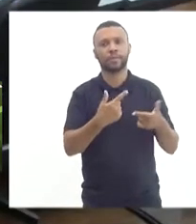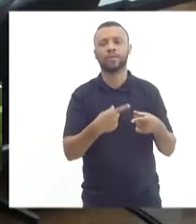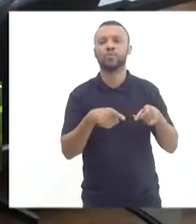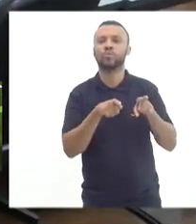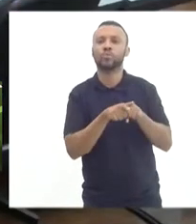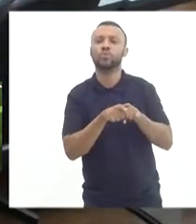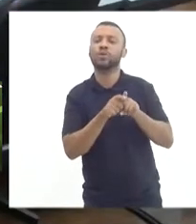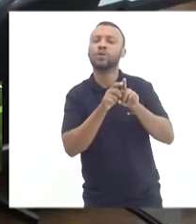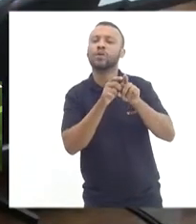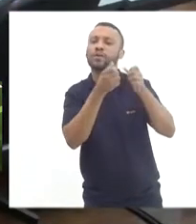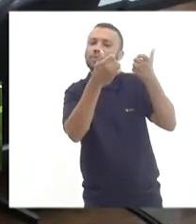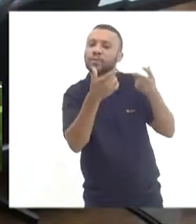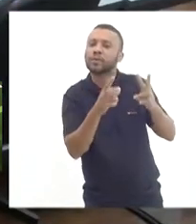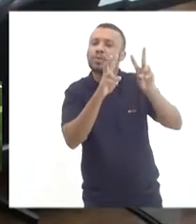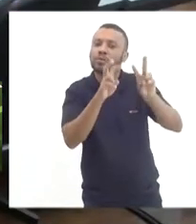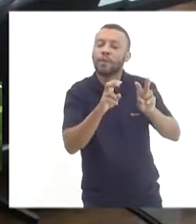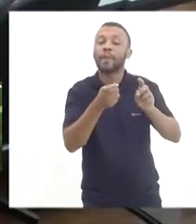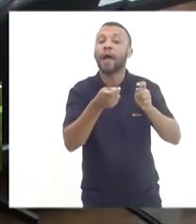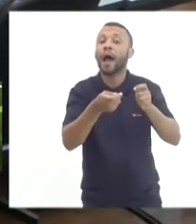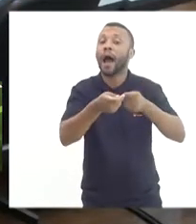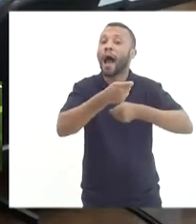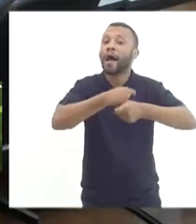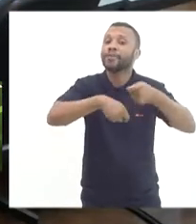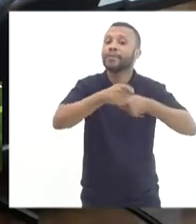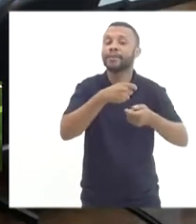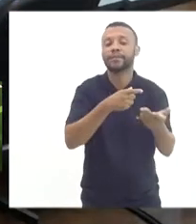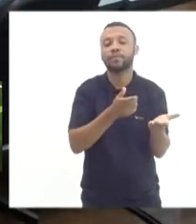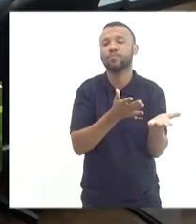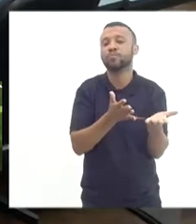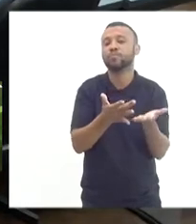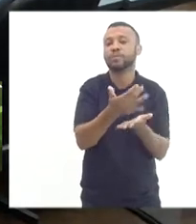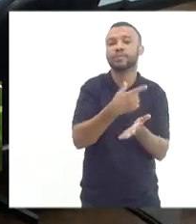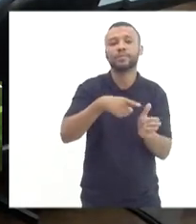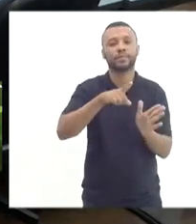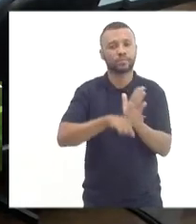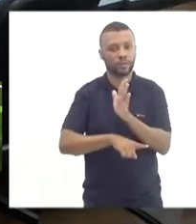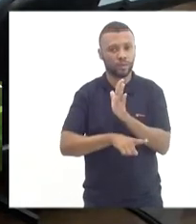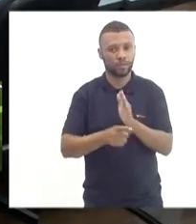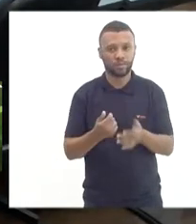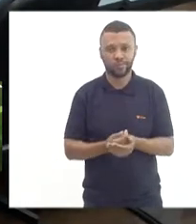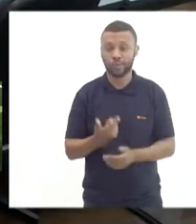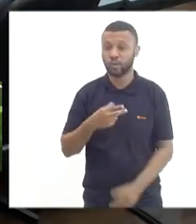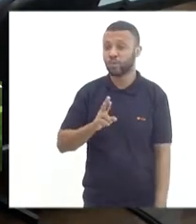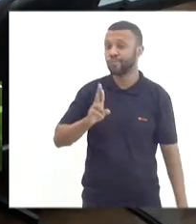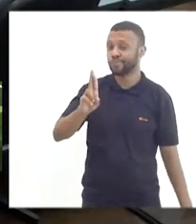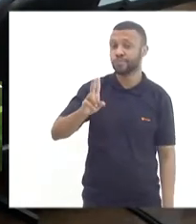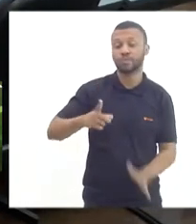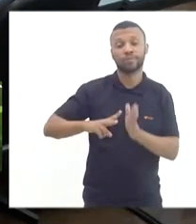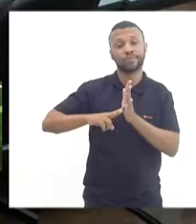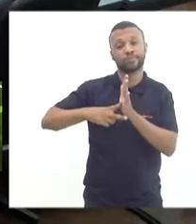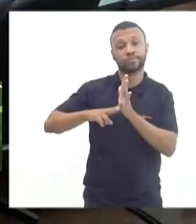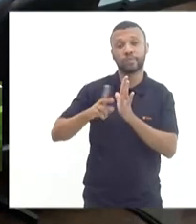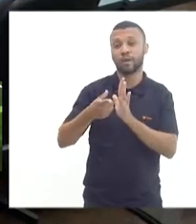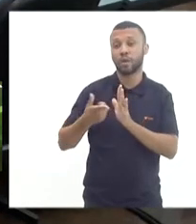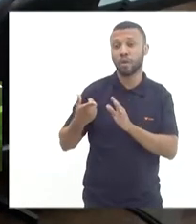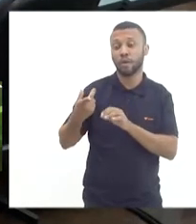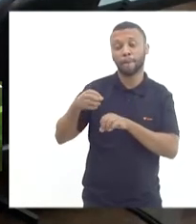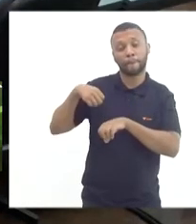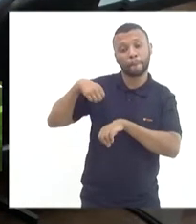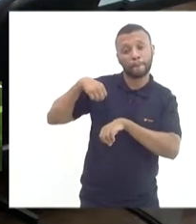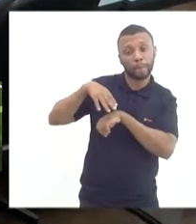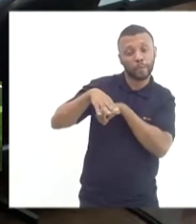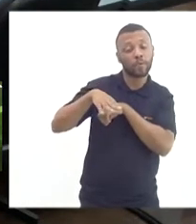da administração tributária. Eu, como membro do sindicato, eu trago um pouquinho da perspectiva